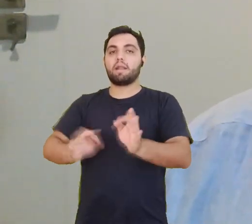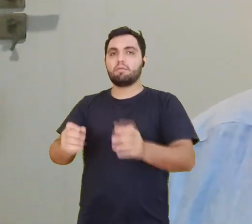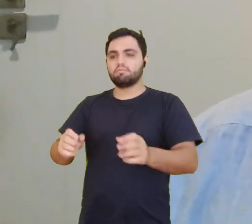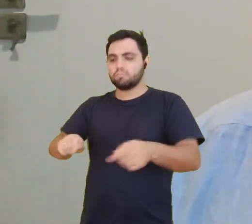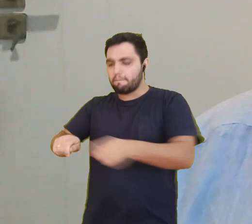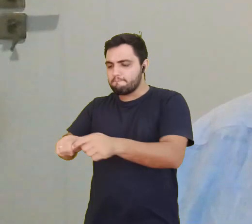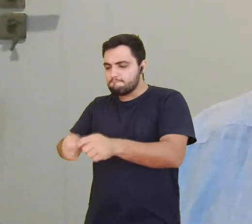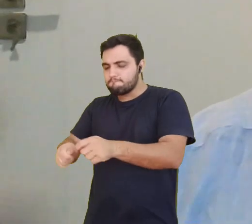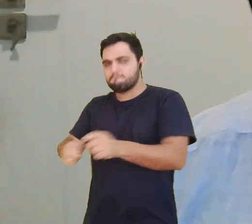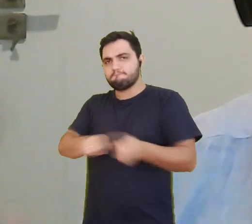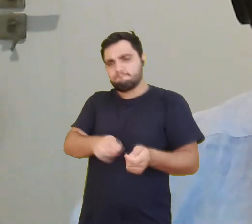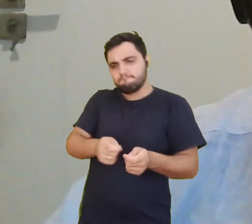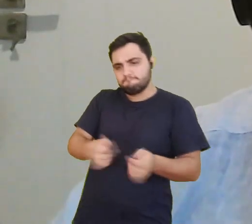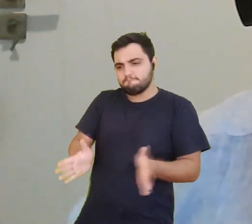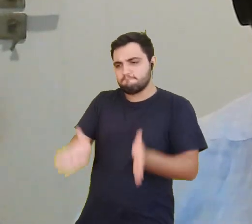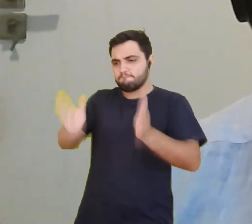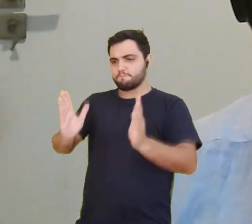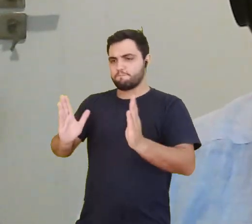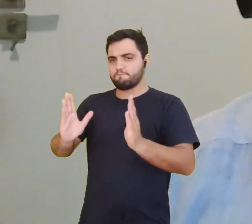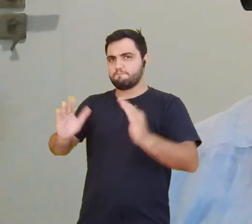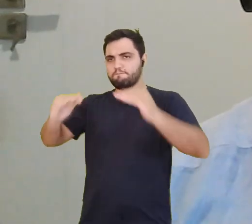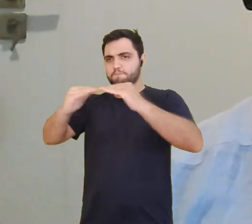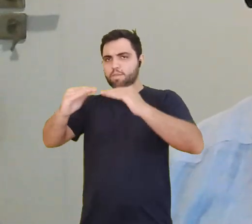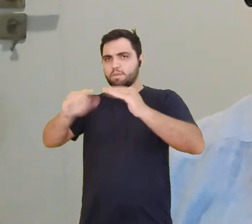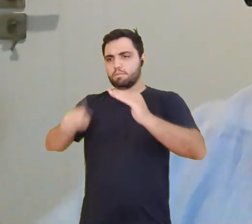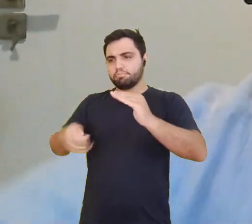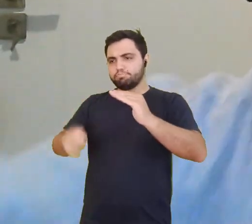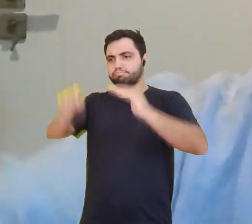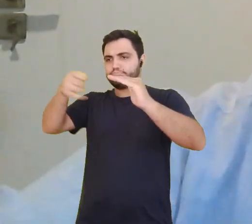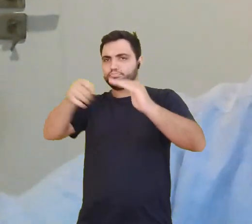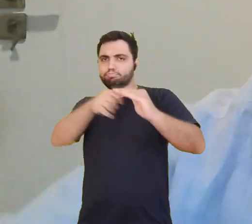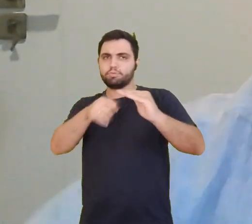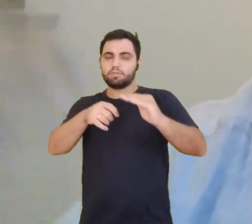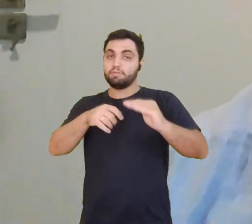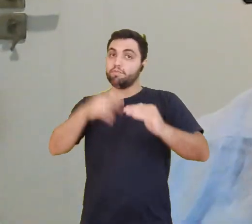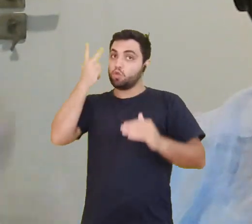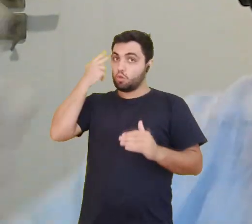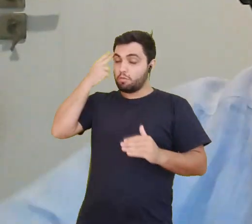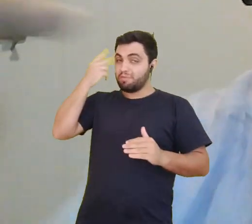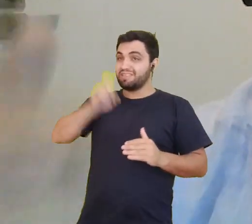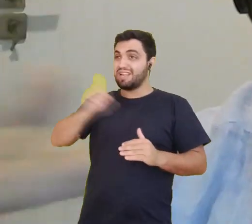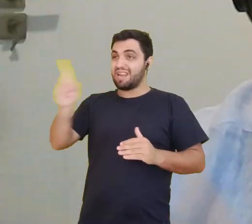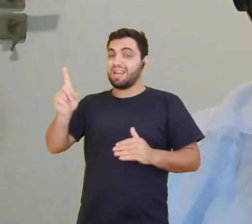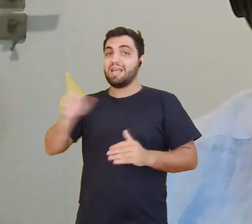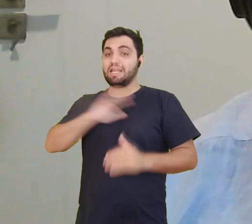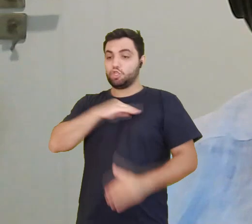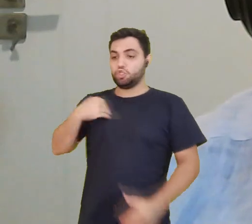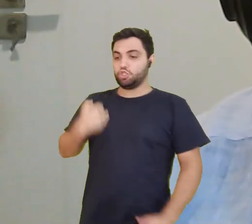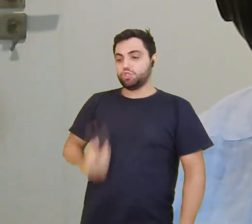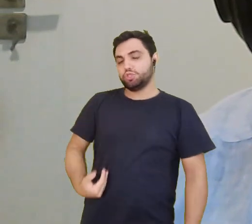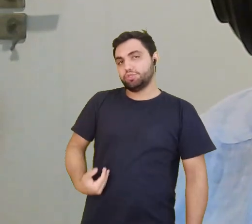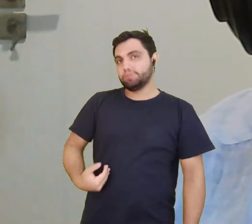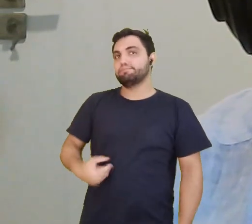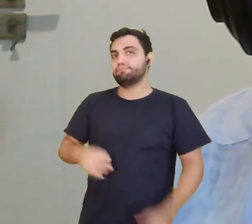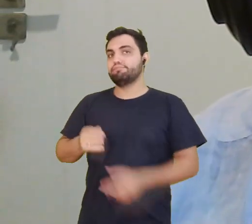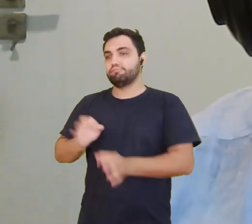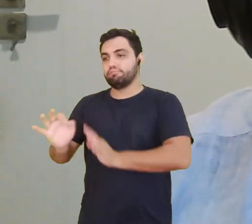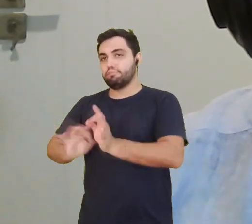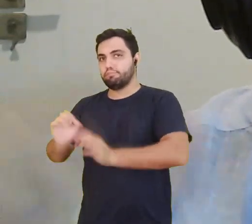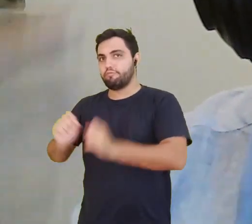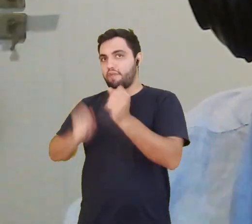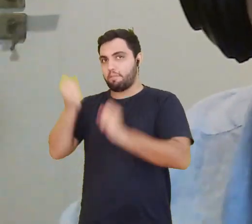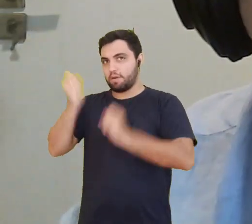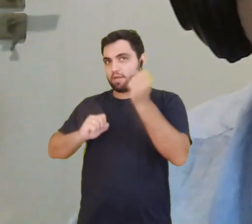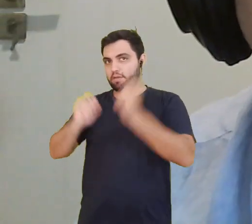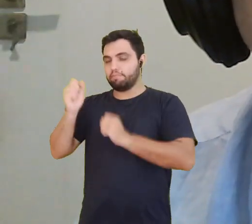que pensar que essas impressoras são feitas em geral na China. Tem a questão do transporte, isso tem que ser feito de forma mais compacta.